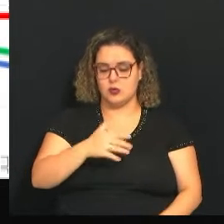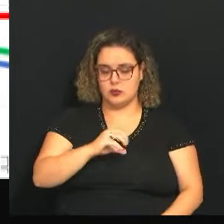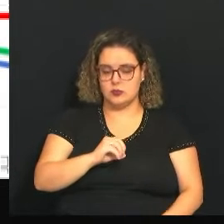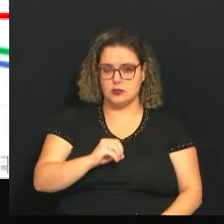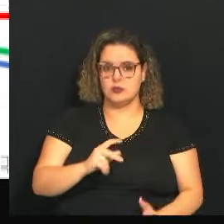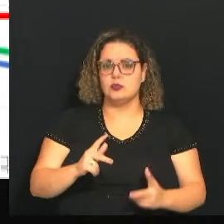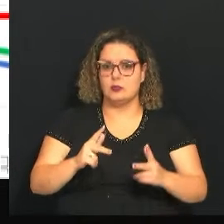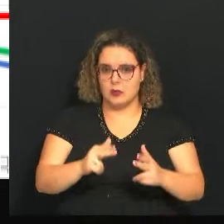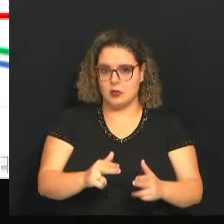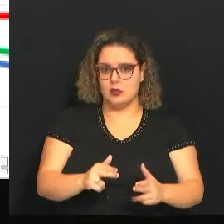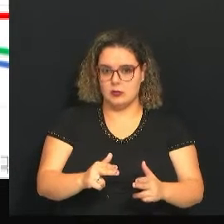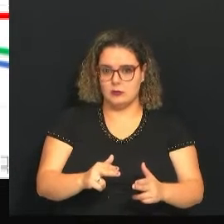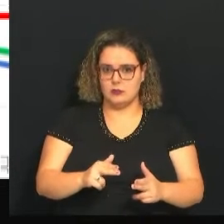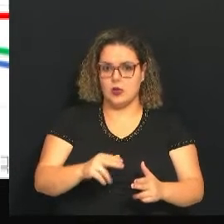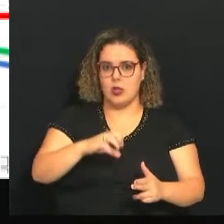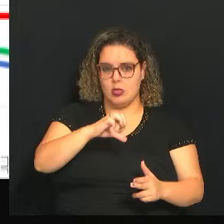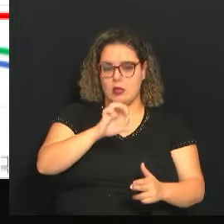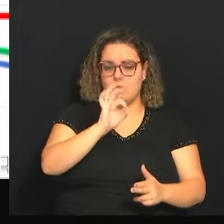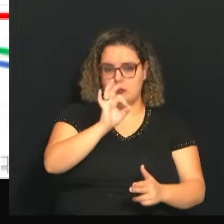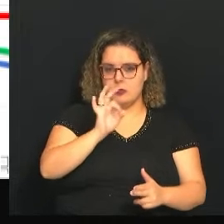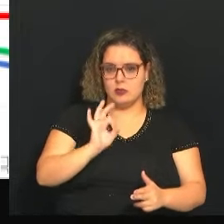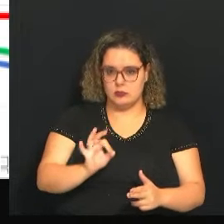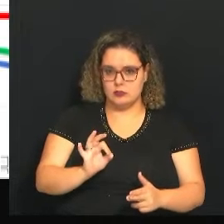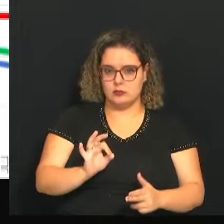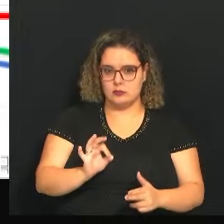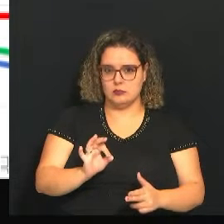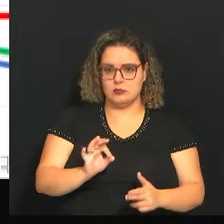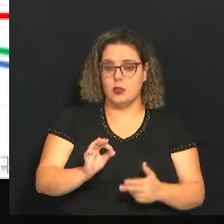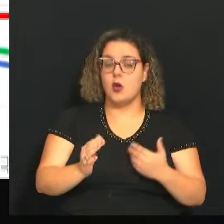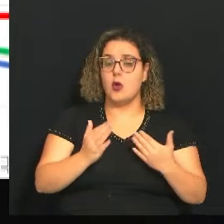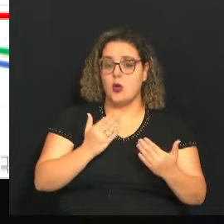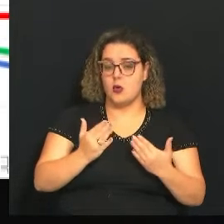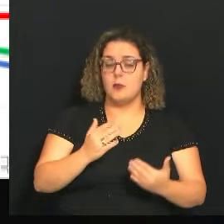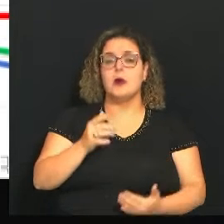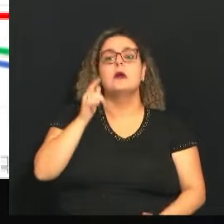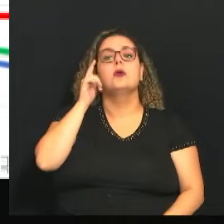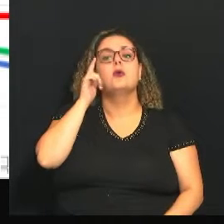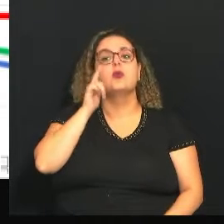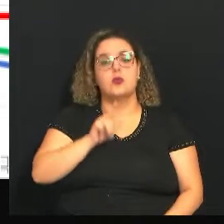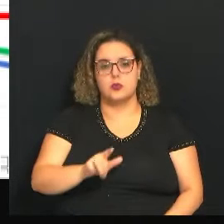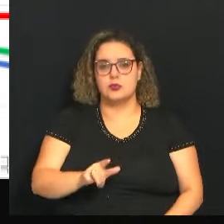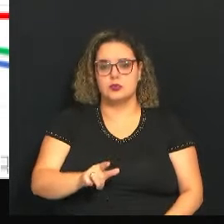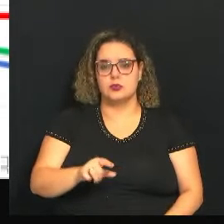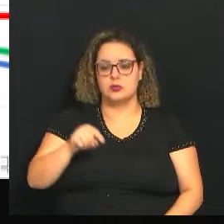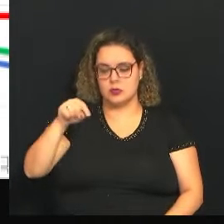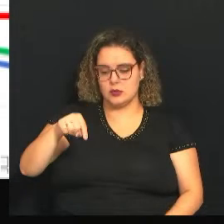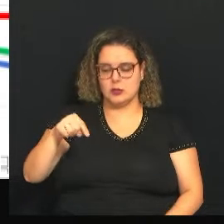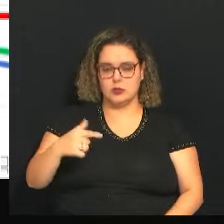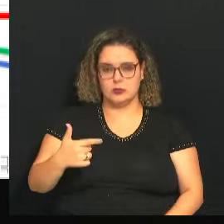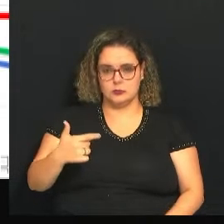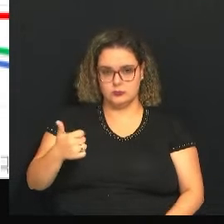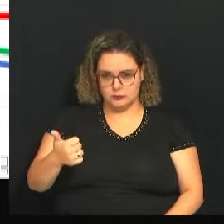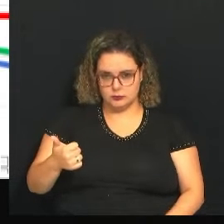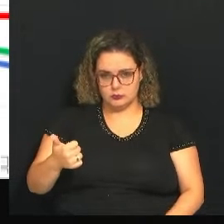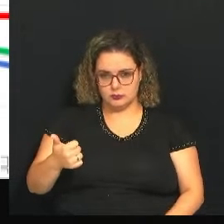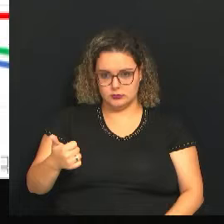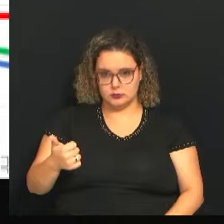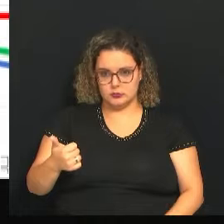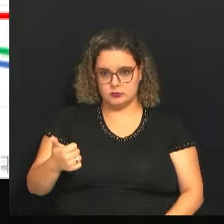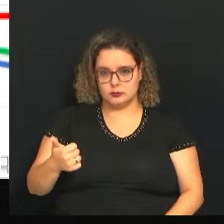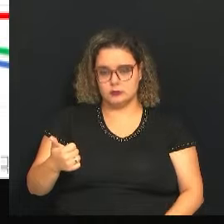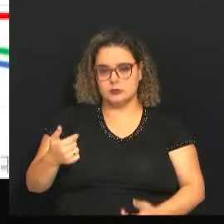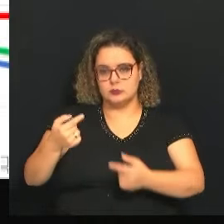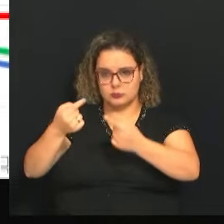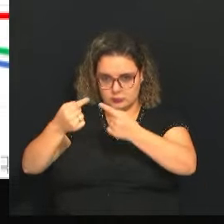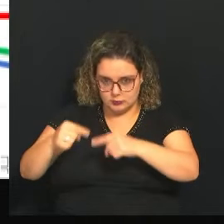de 9 pontos percentuais, uma queda real, eu consegui ainda, esse ano ruim, contra 2021,